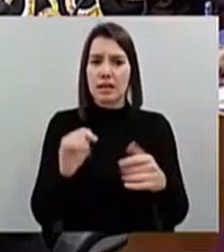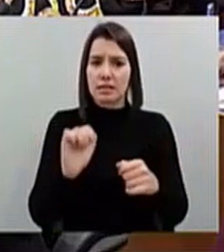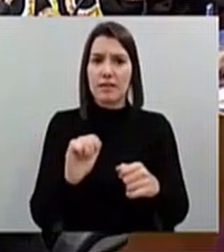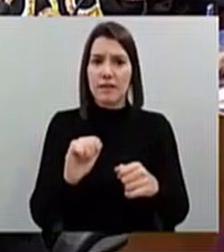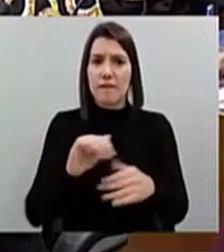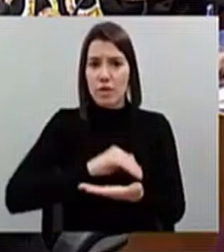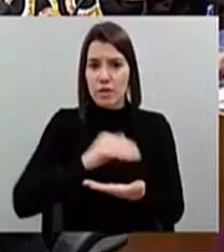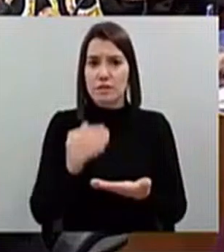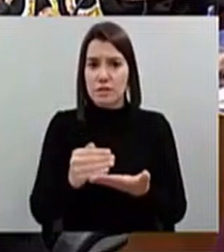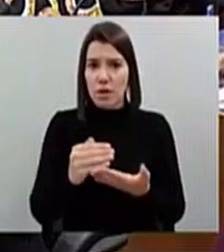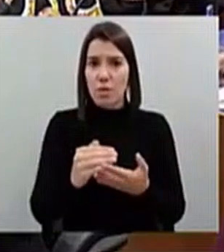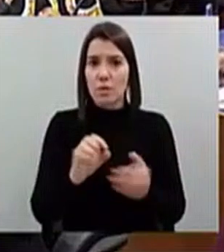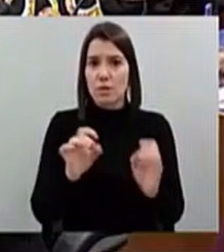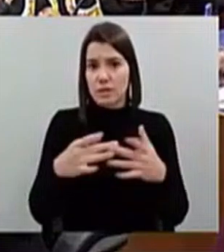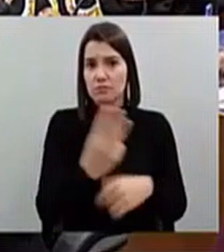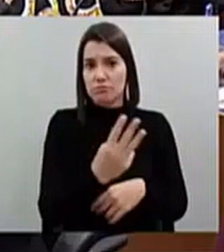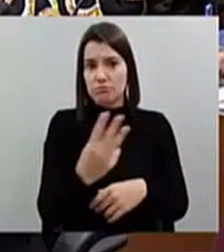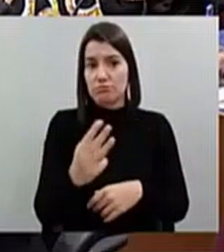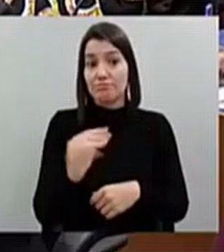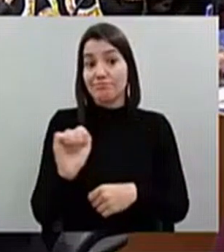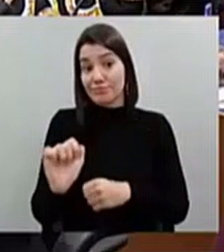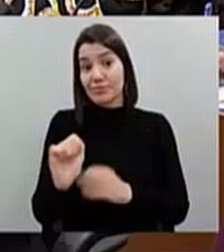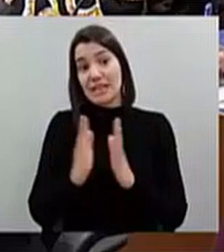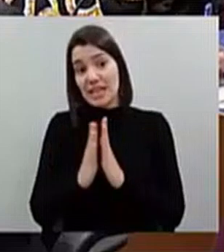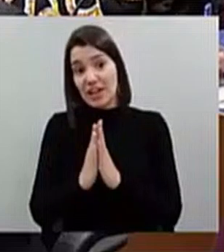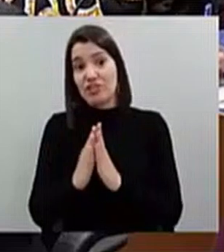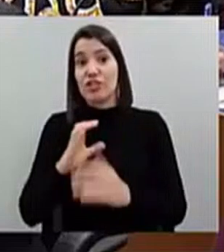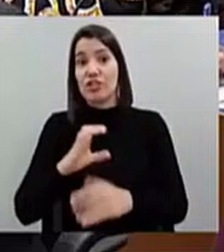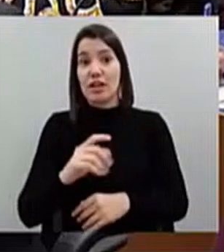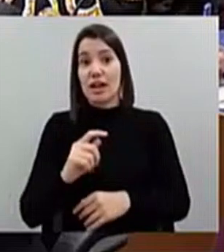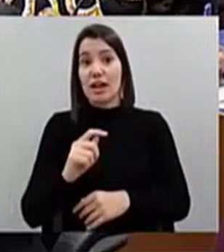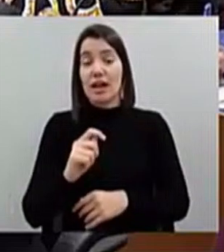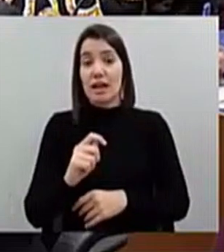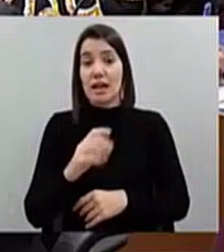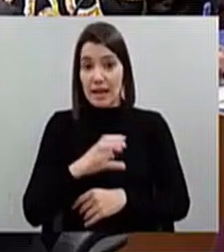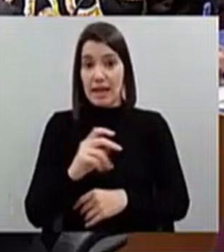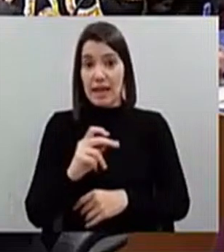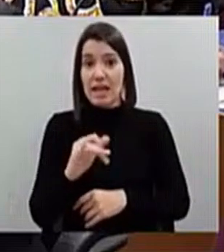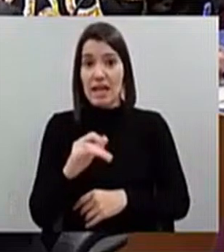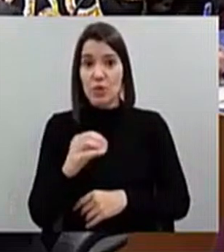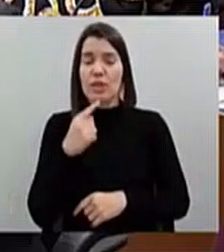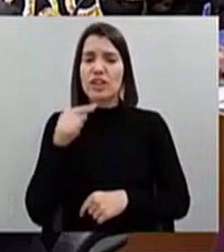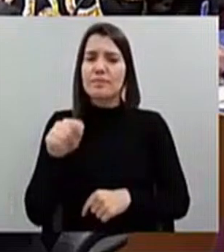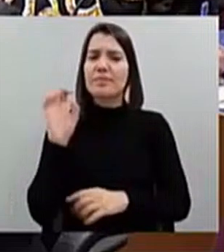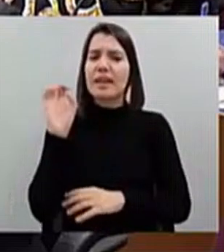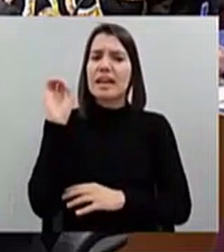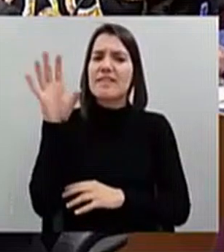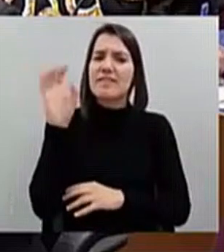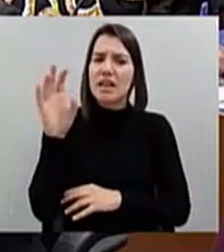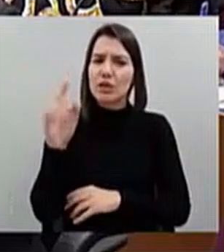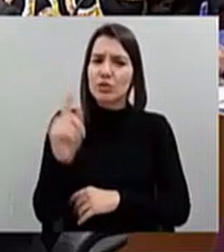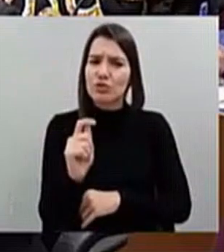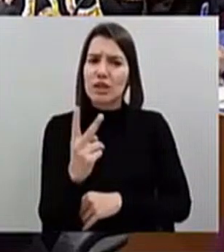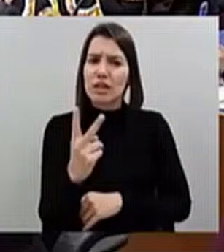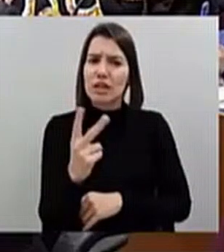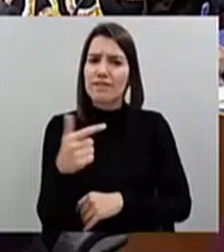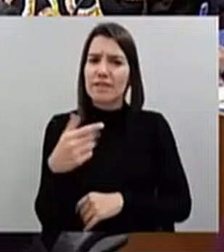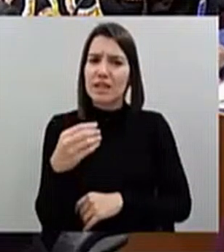site dedicado à Casa Igreja Esqueiro, encontramos uma secção que diz Eventos e diz, logo a seguir, entre parênteses,